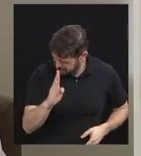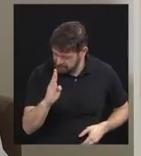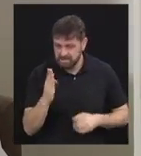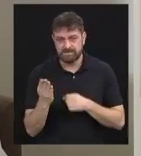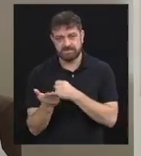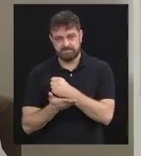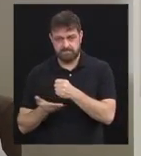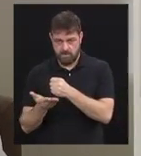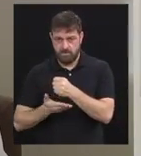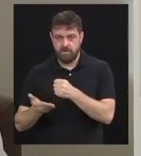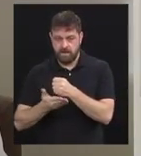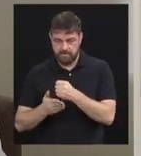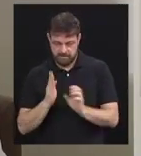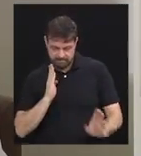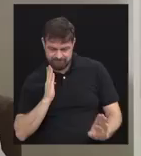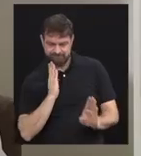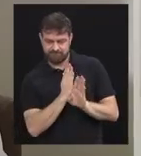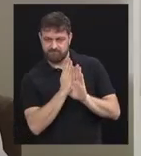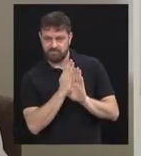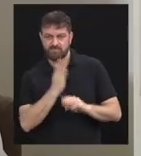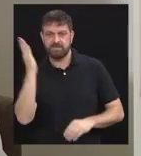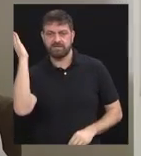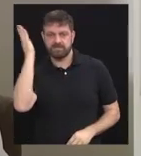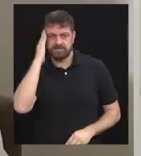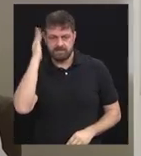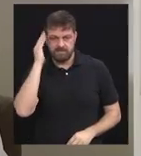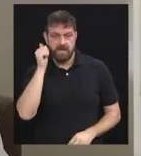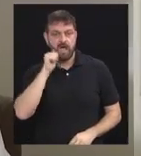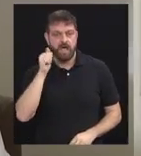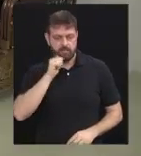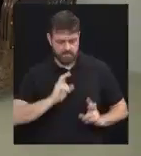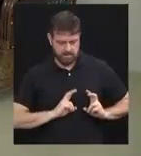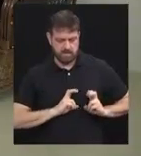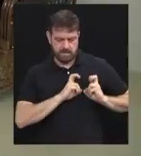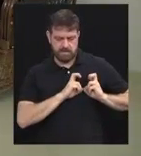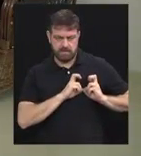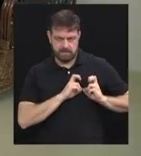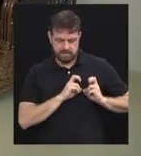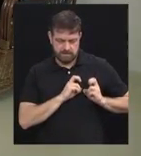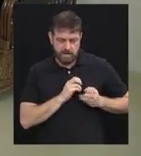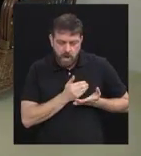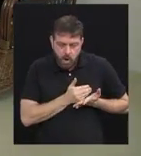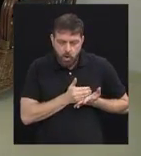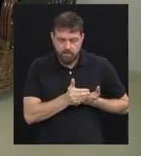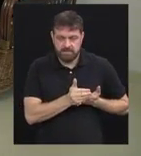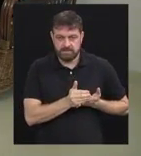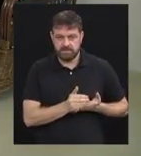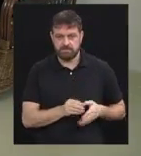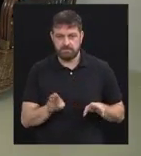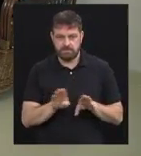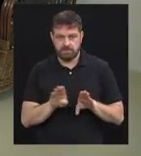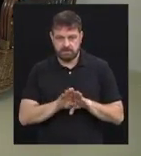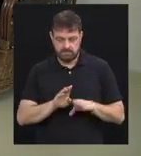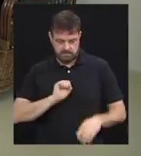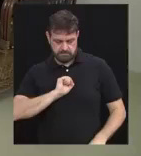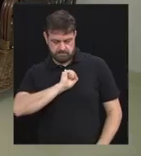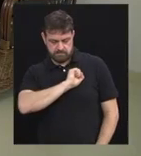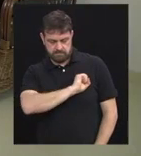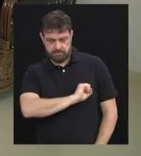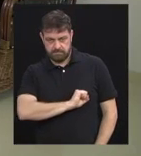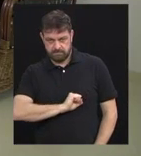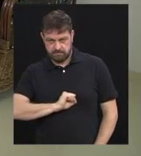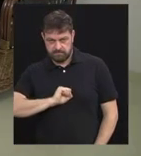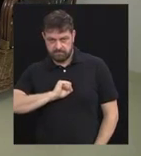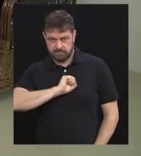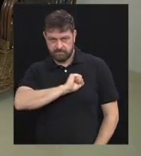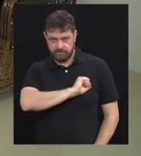exame para o diagnóstico de rastreamento da doença. A ressonância magnética da mama hoje,